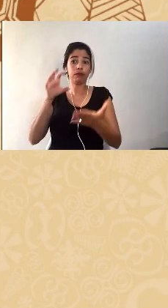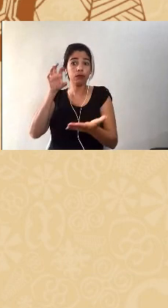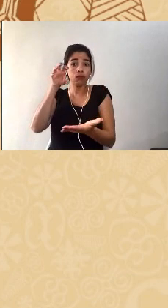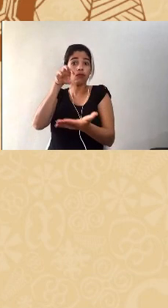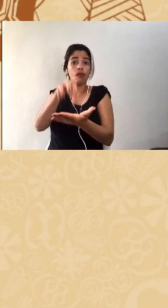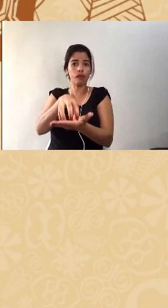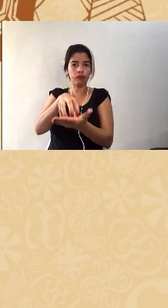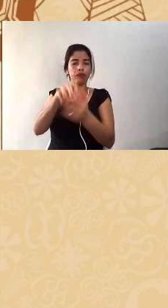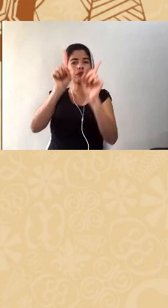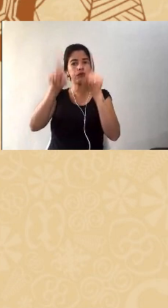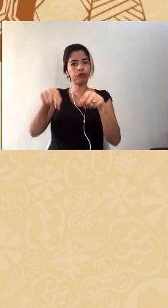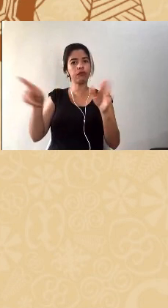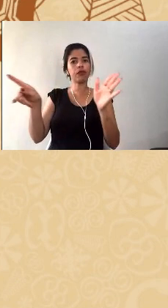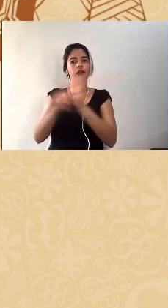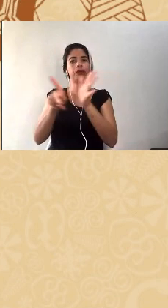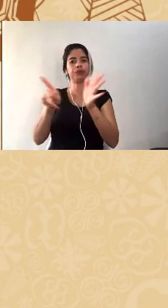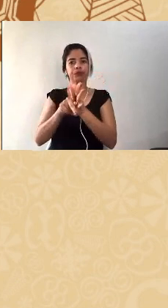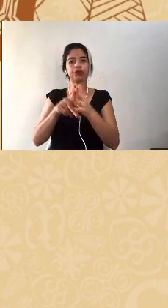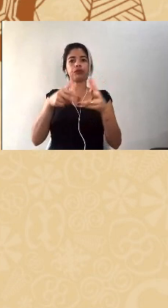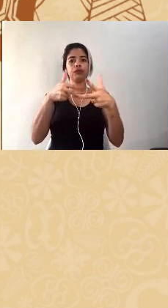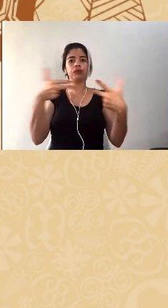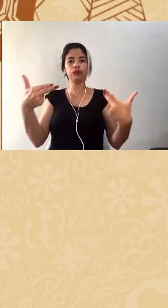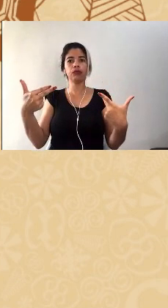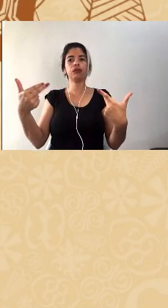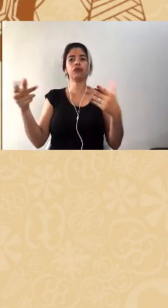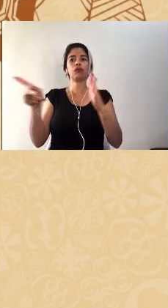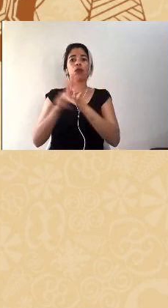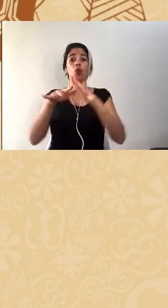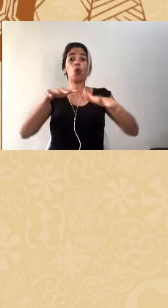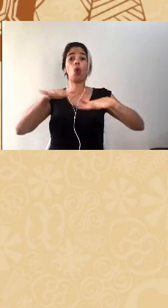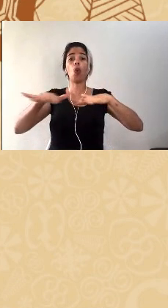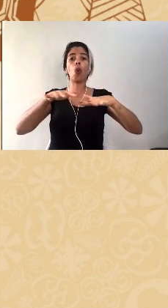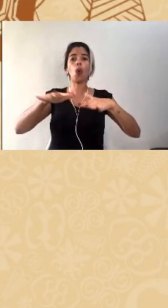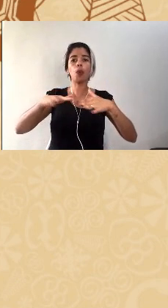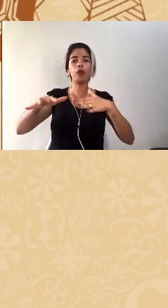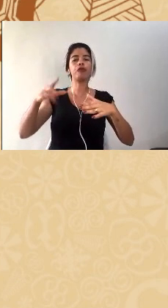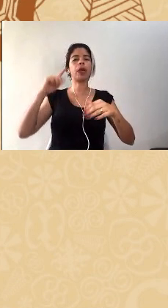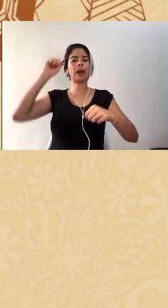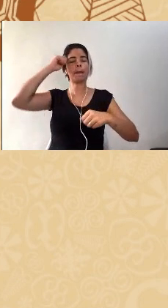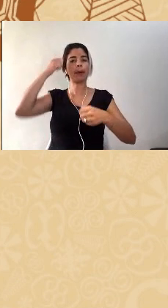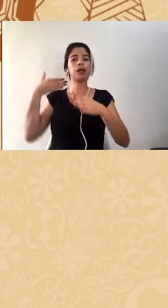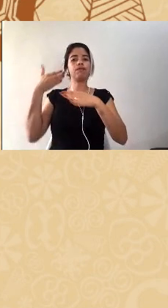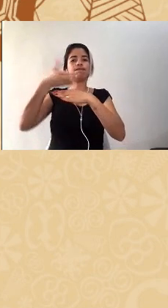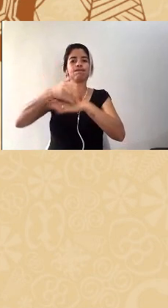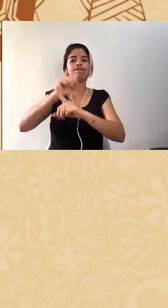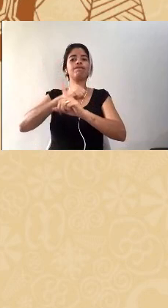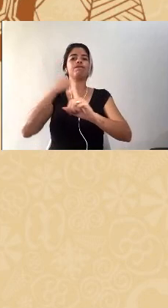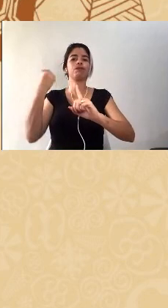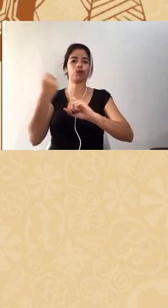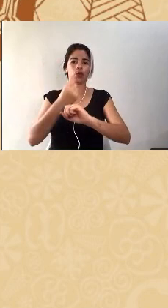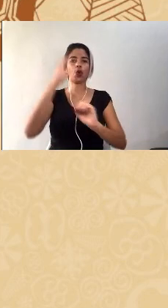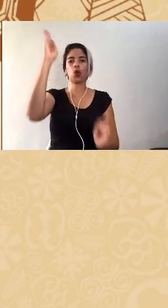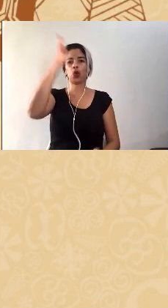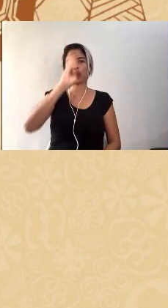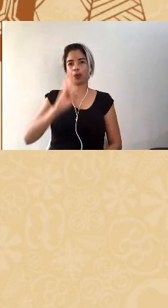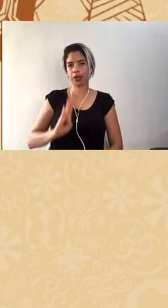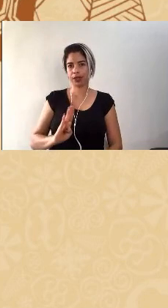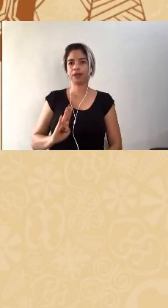rumo, eu diria, né, assim, de toda a intervenção do movimento negro na sociedade brasileira. Próximo, por